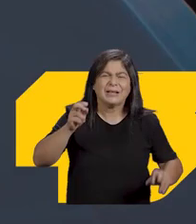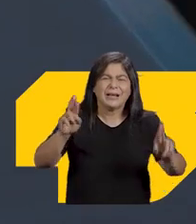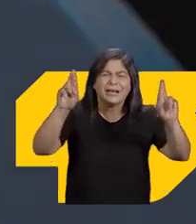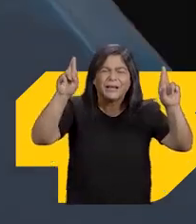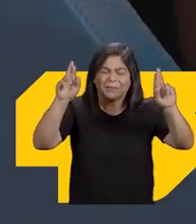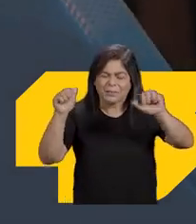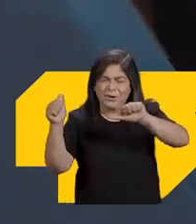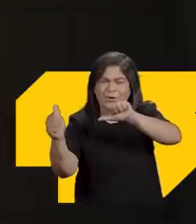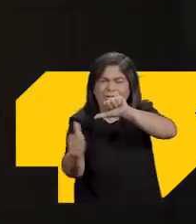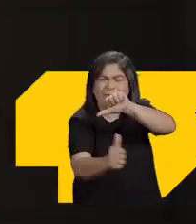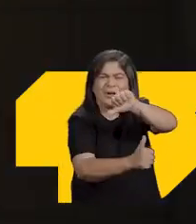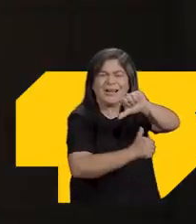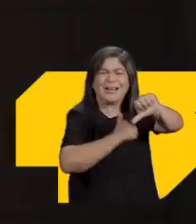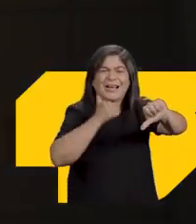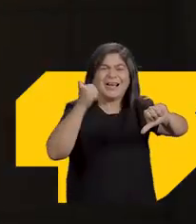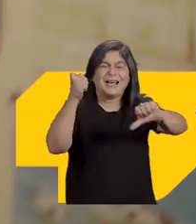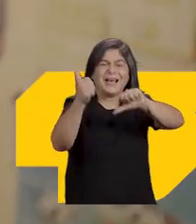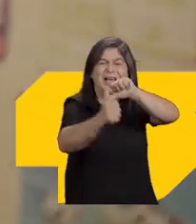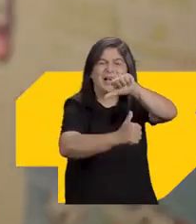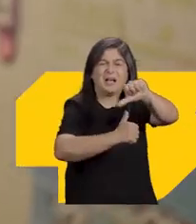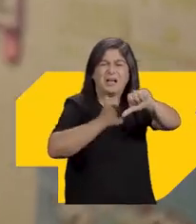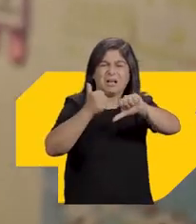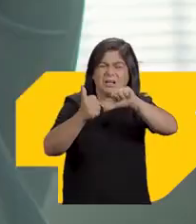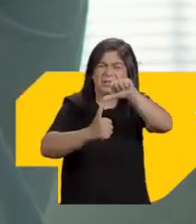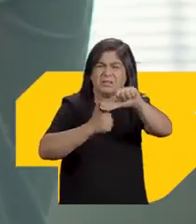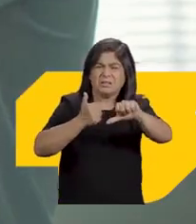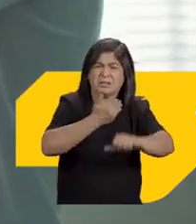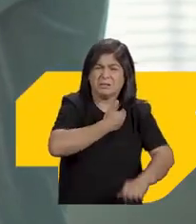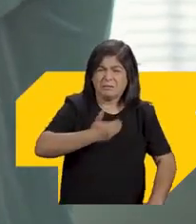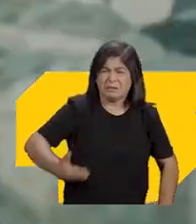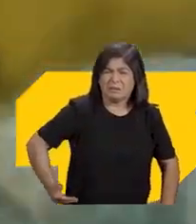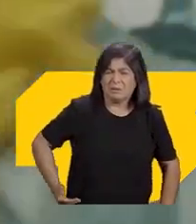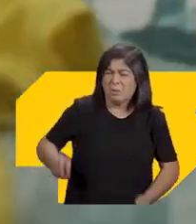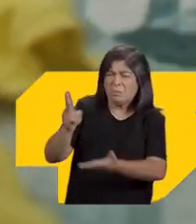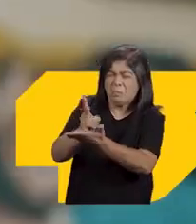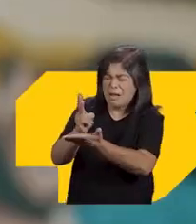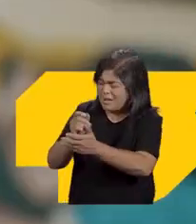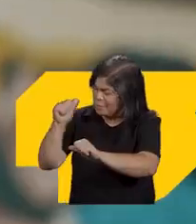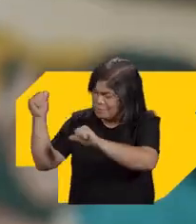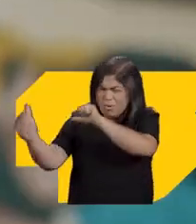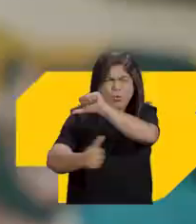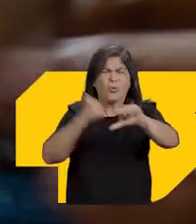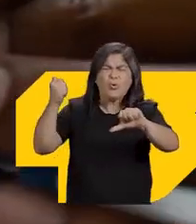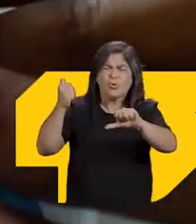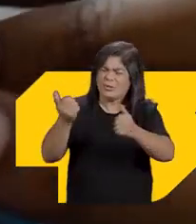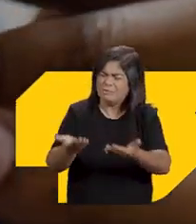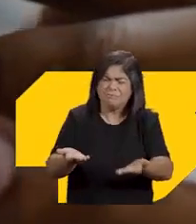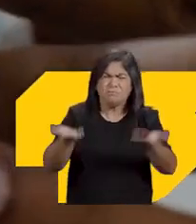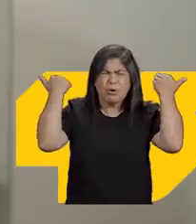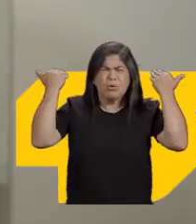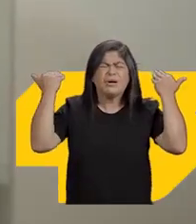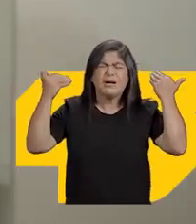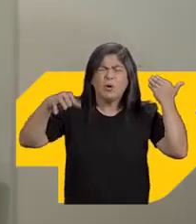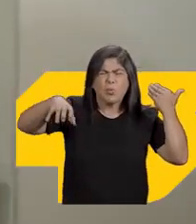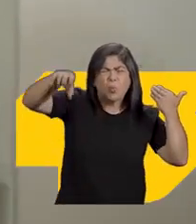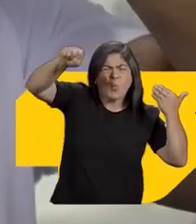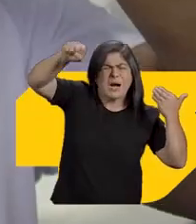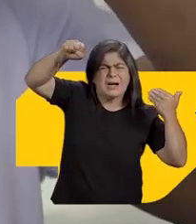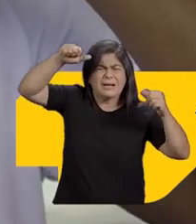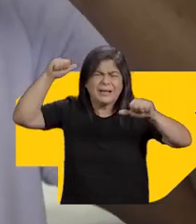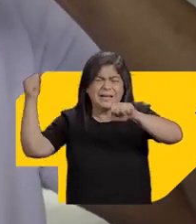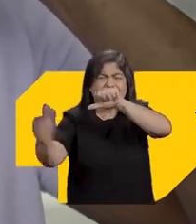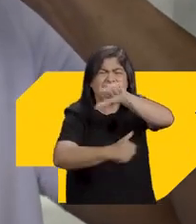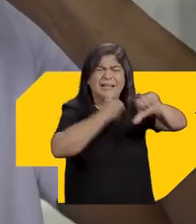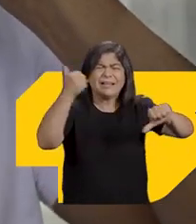A página virou, a noite virou dia, virou o disco, virou a